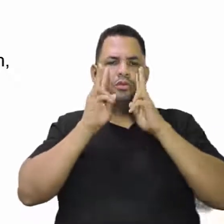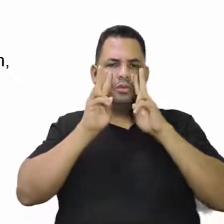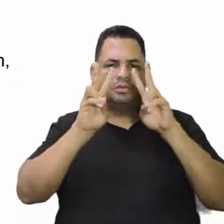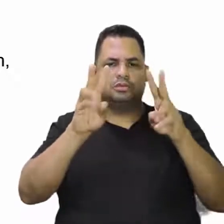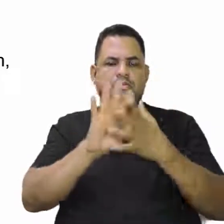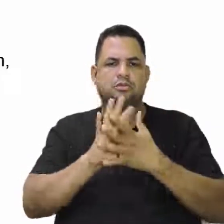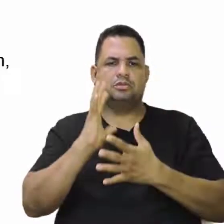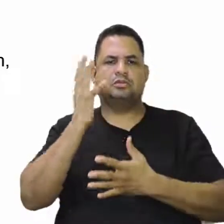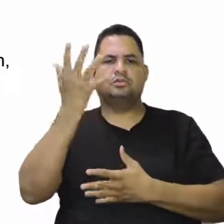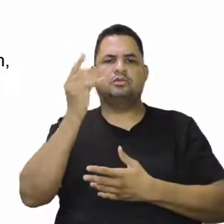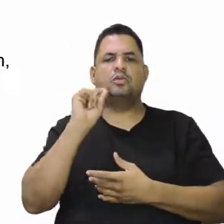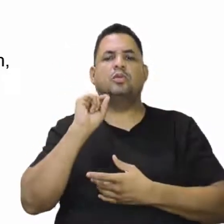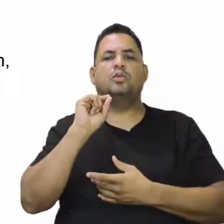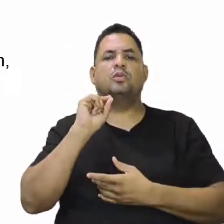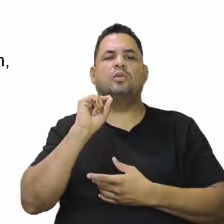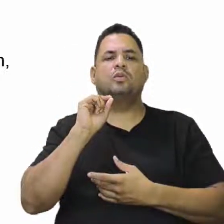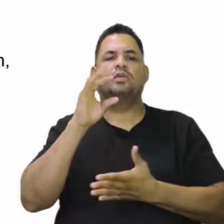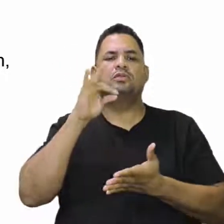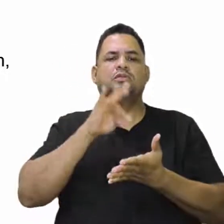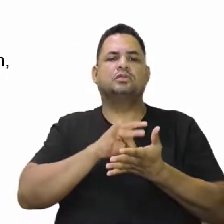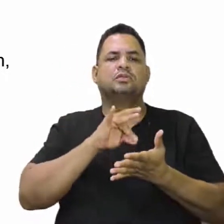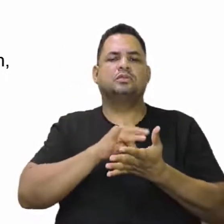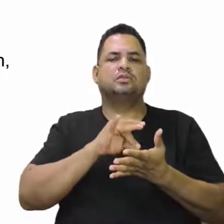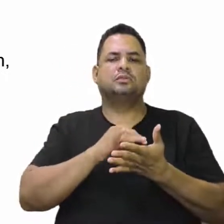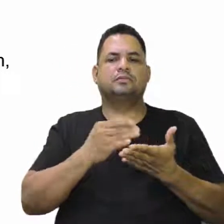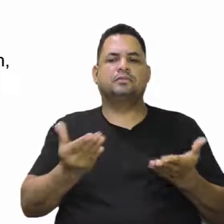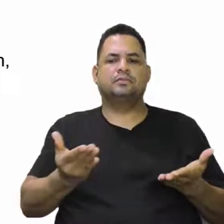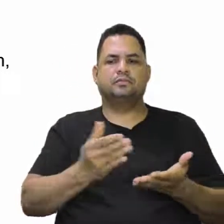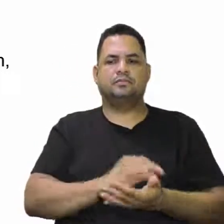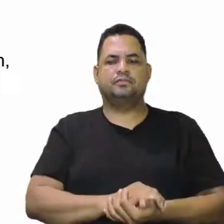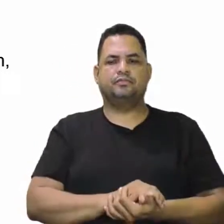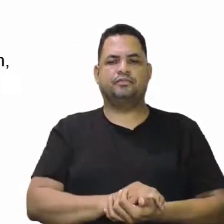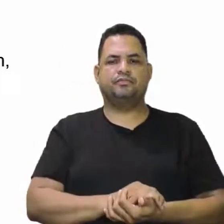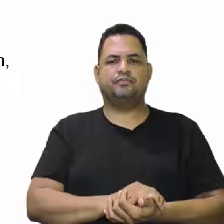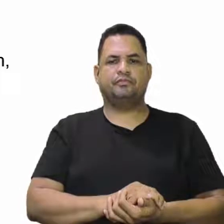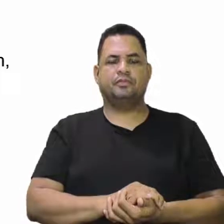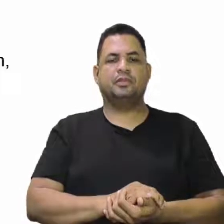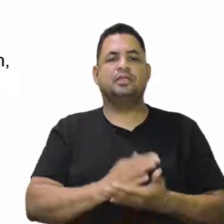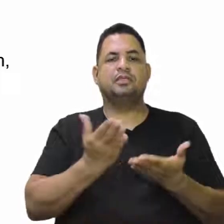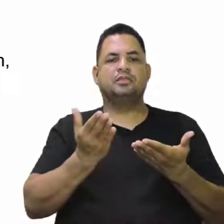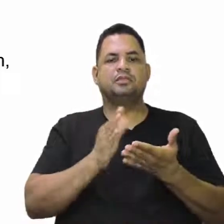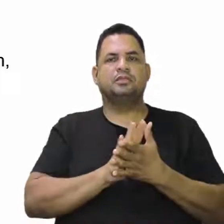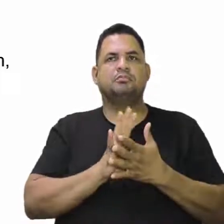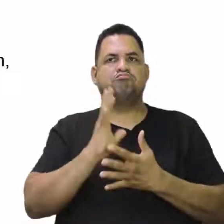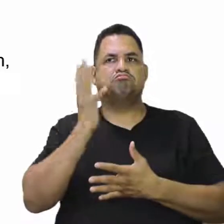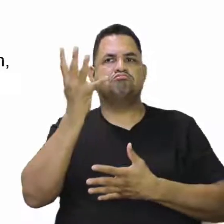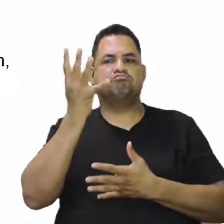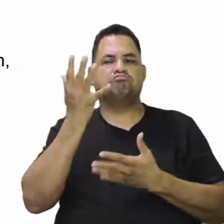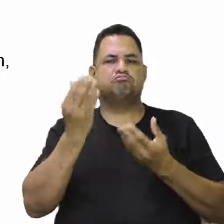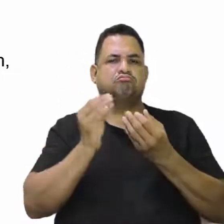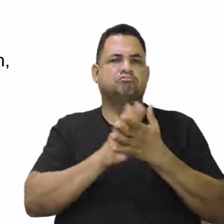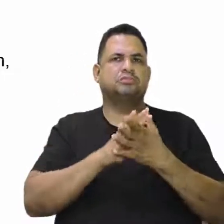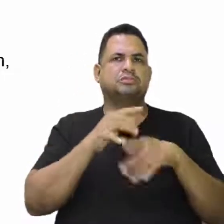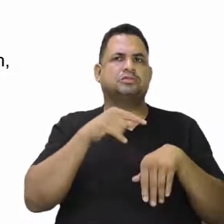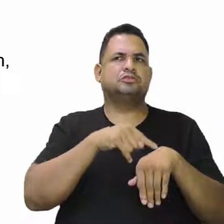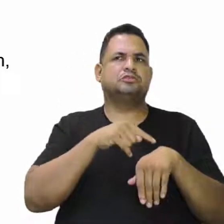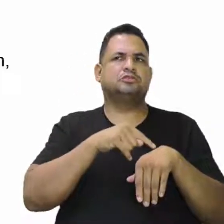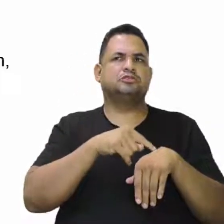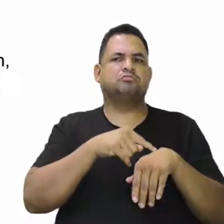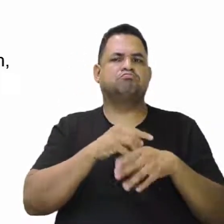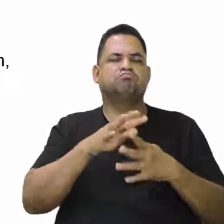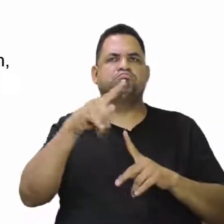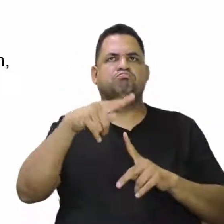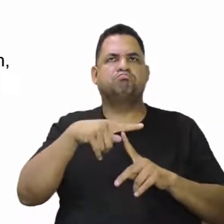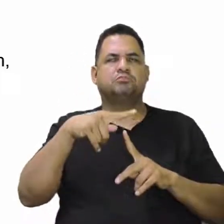textual. O que ele é de fato de direito? É a parte meteorológica, é um tipo de texto que tem